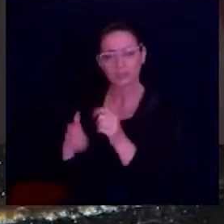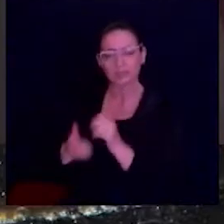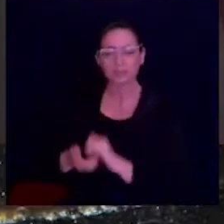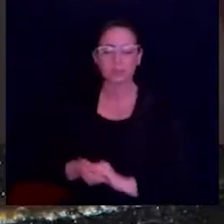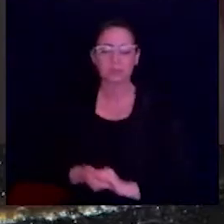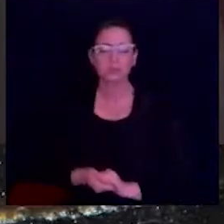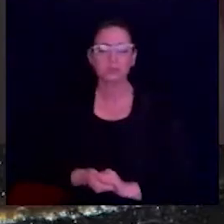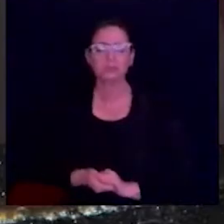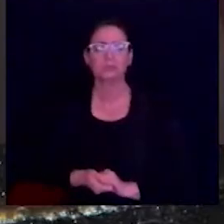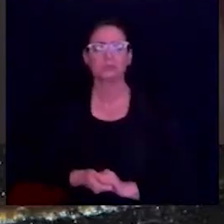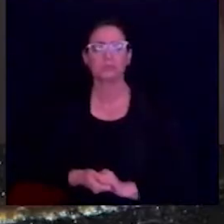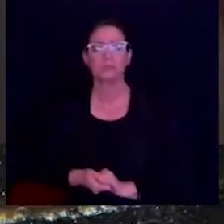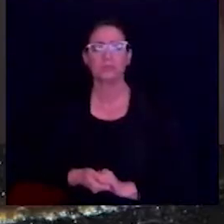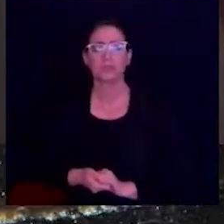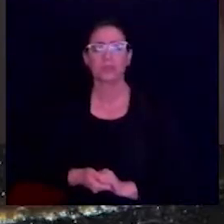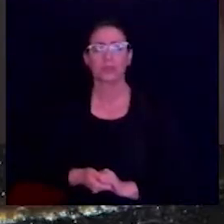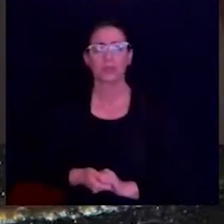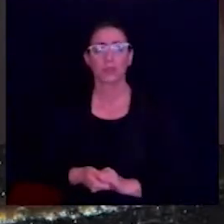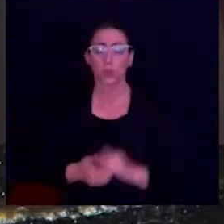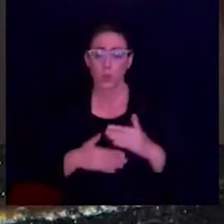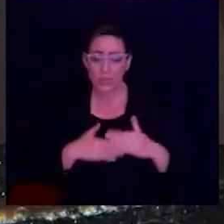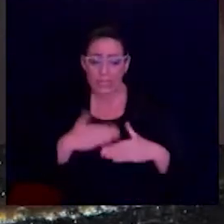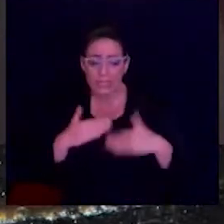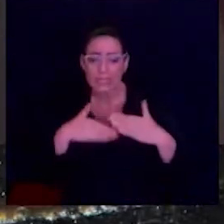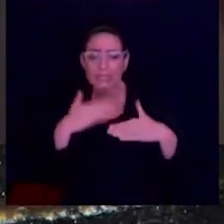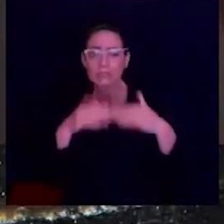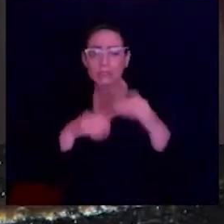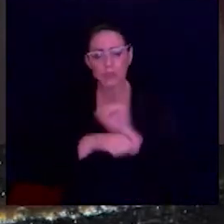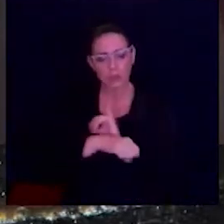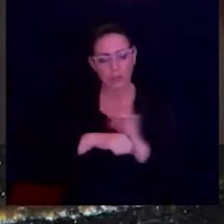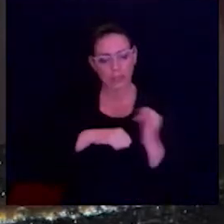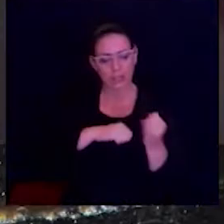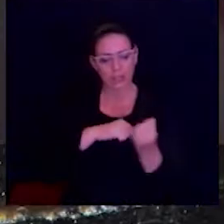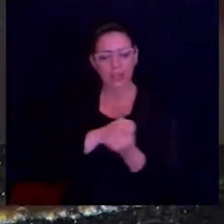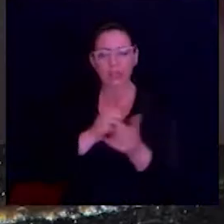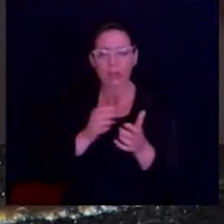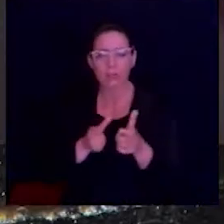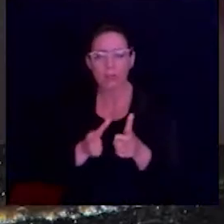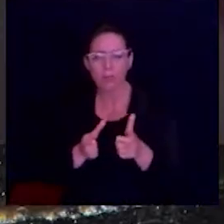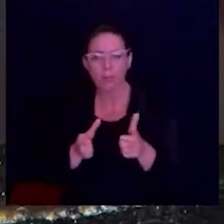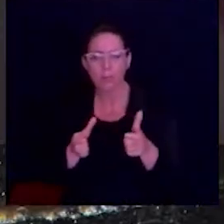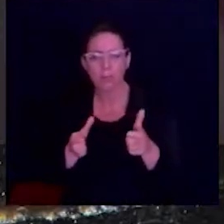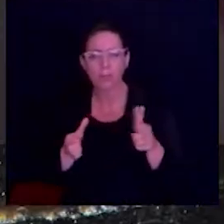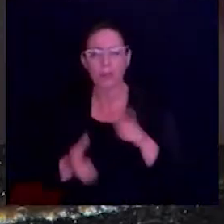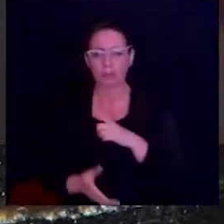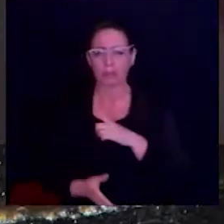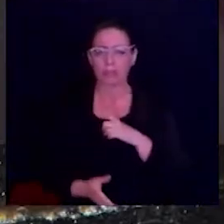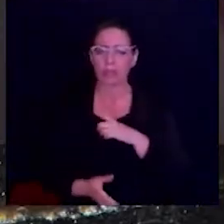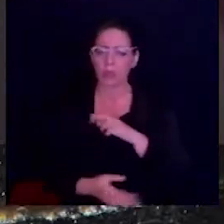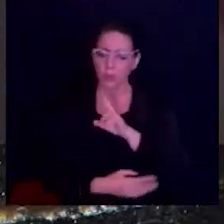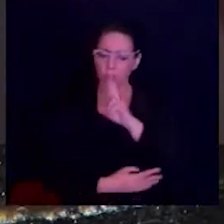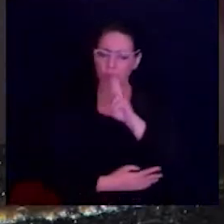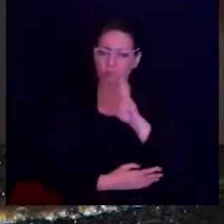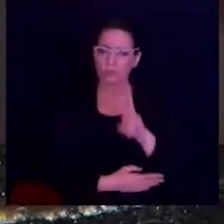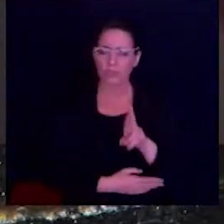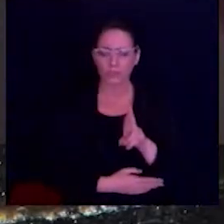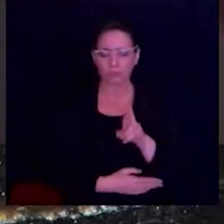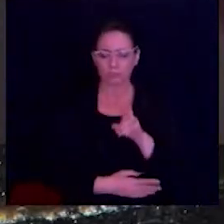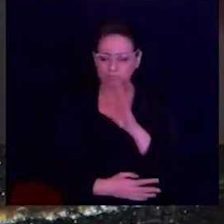Gleiser. O crescimento da ilha tem uma consequência tão surpreendente quanto